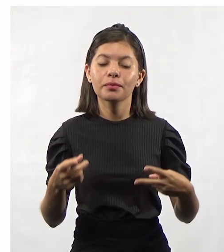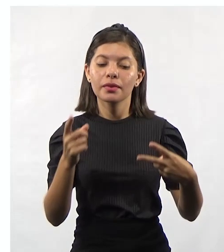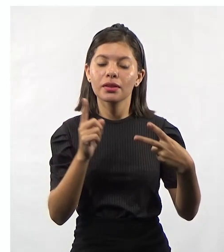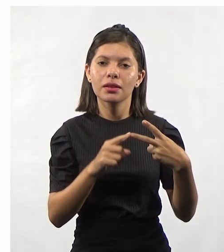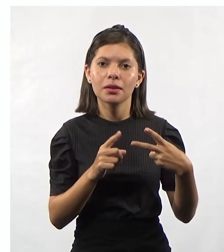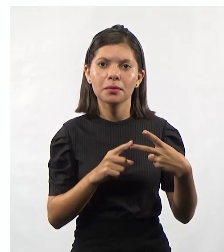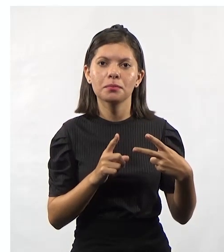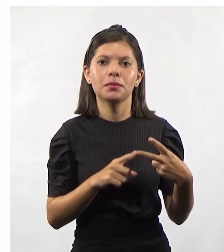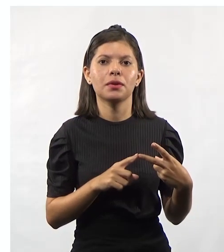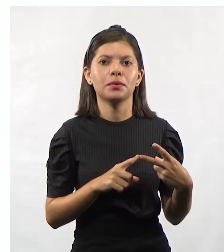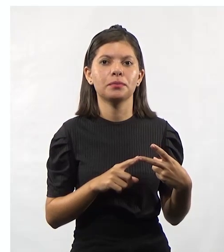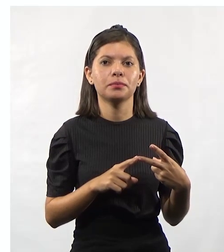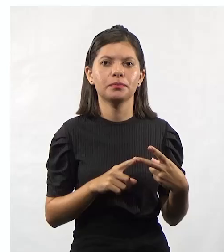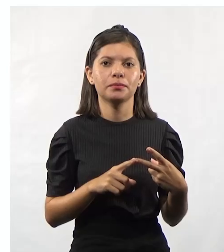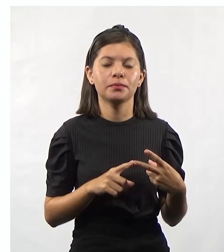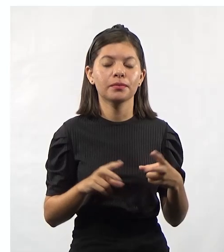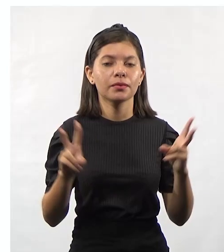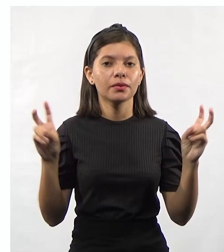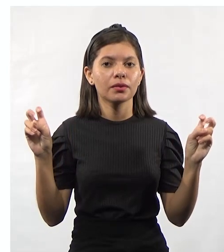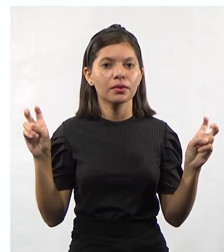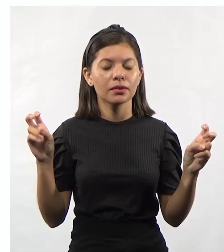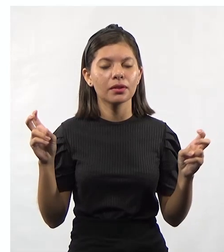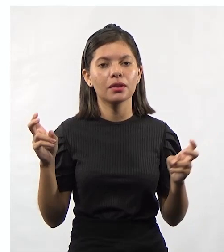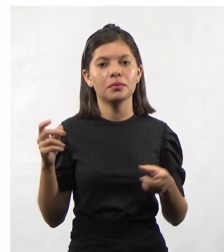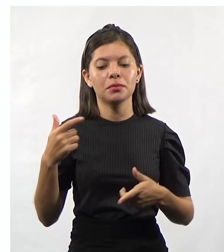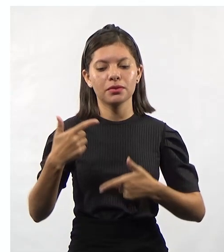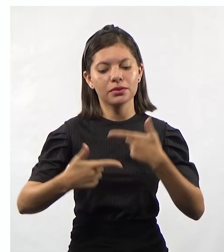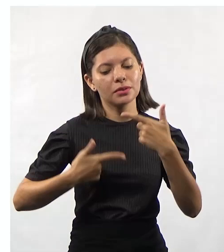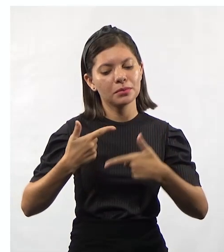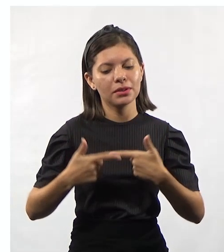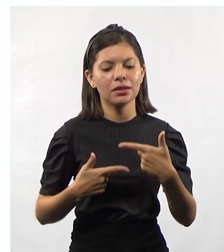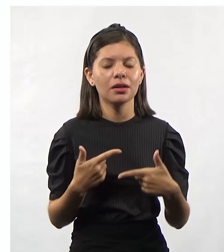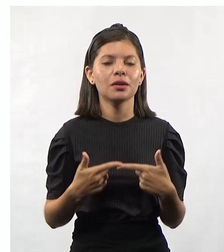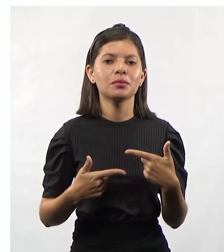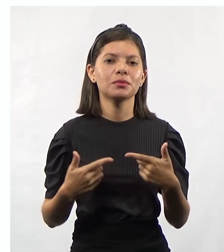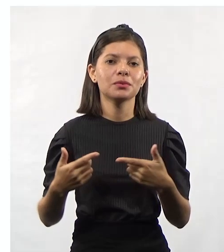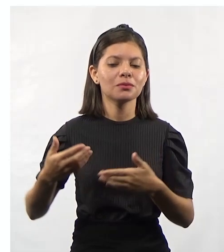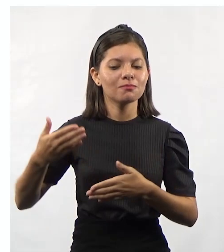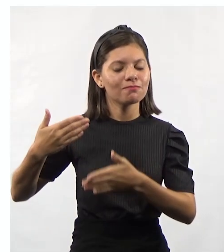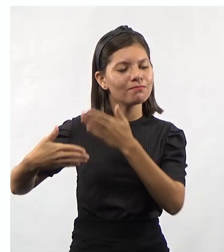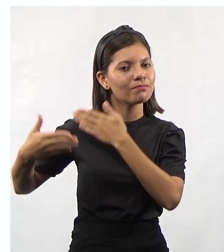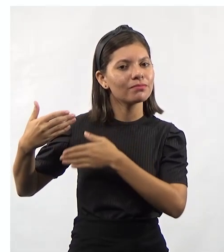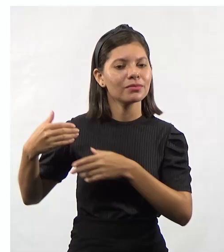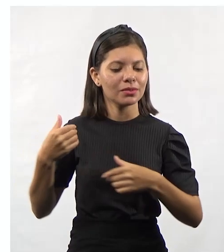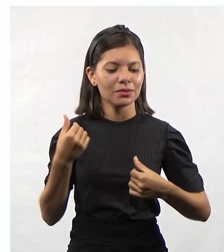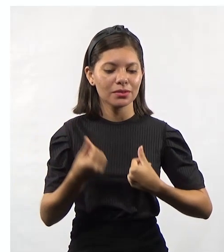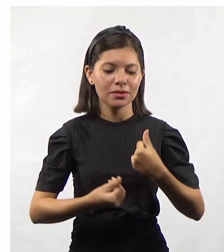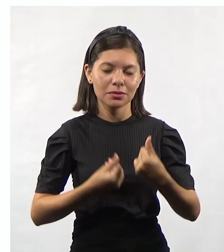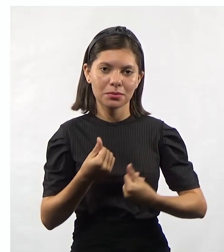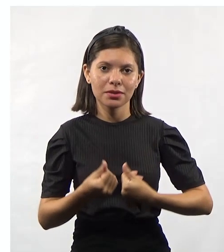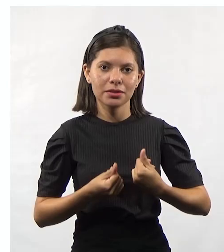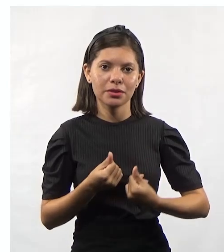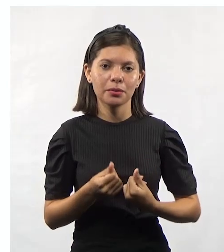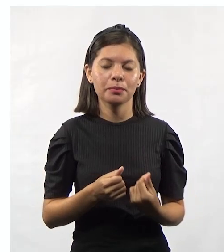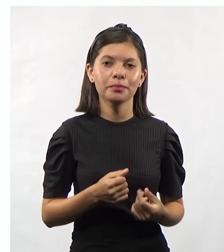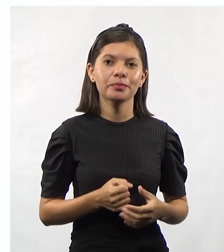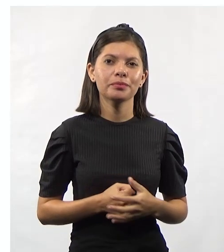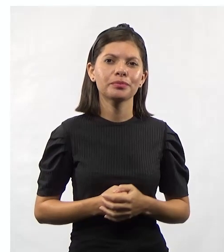outro aspecto é a alteridade, que foi um tema que nós trabalhamos bastante no semestre